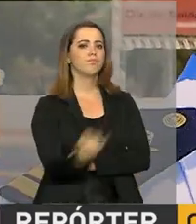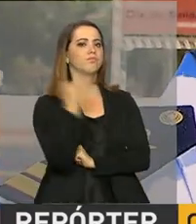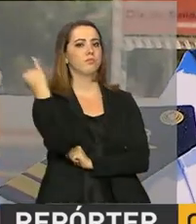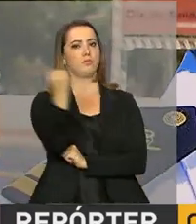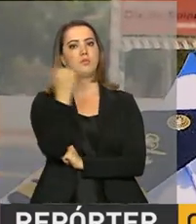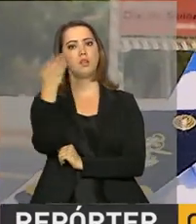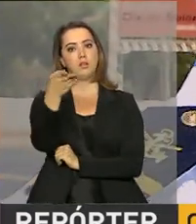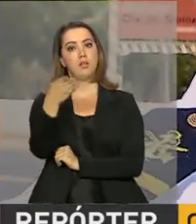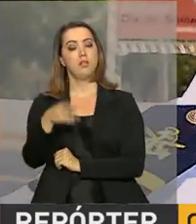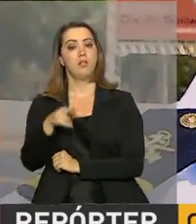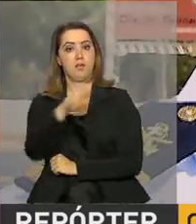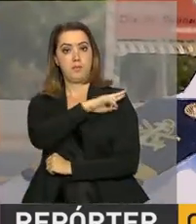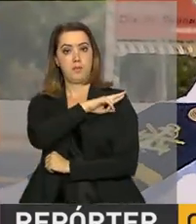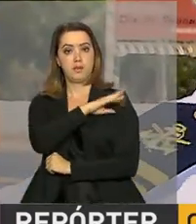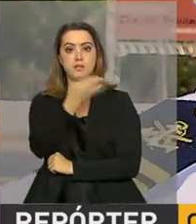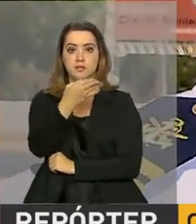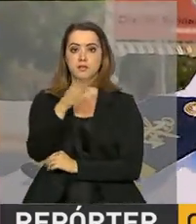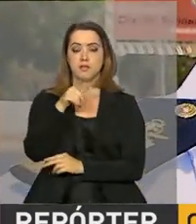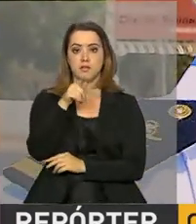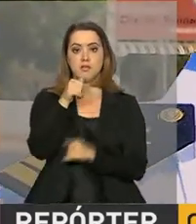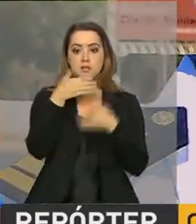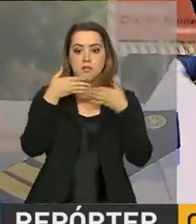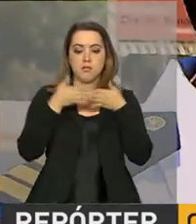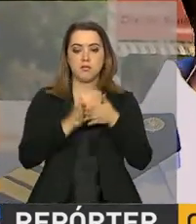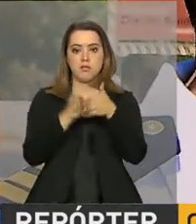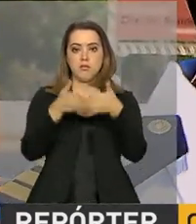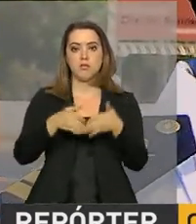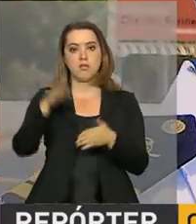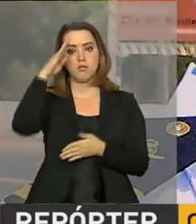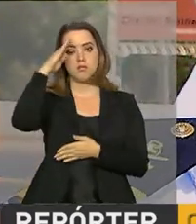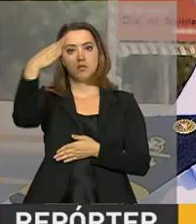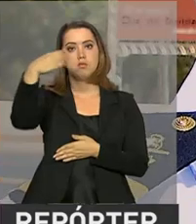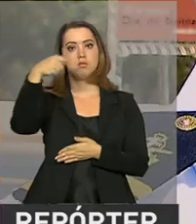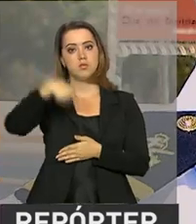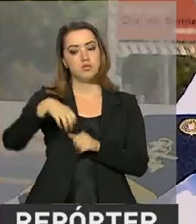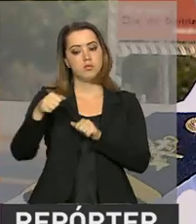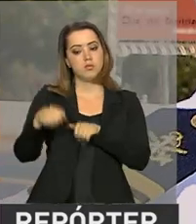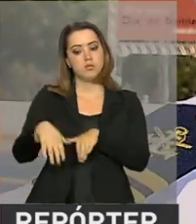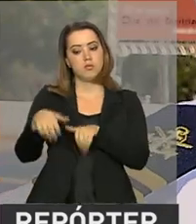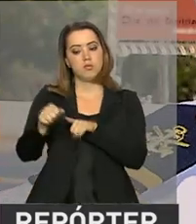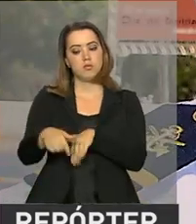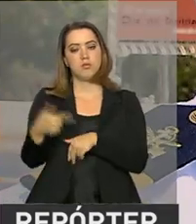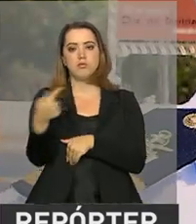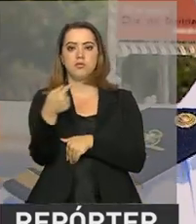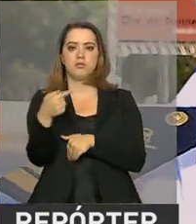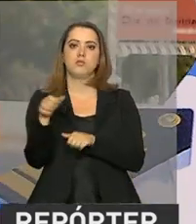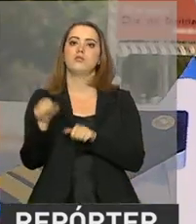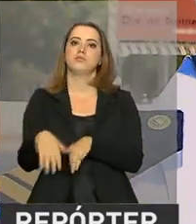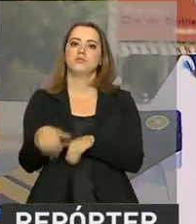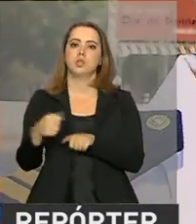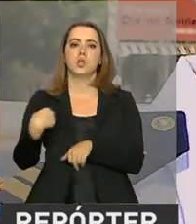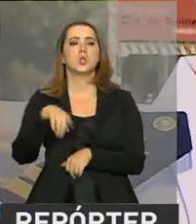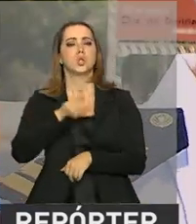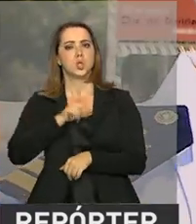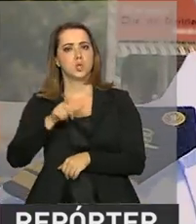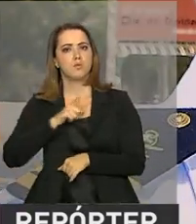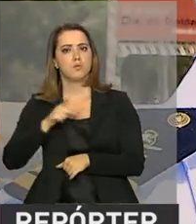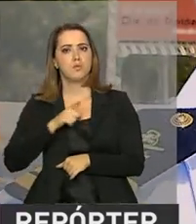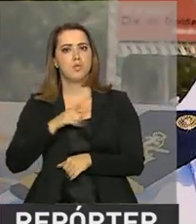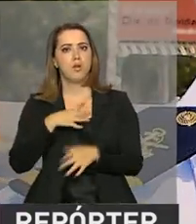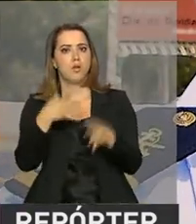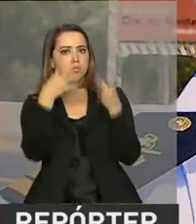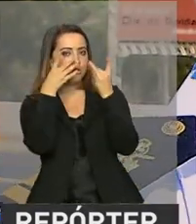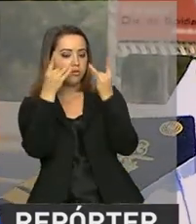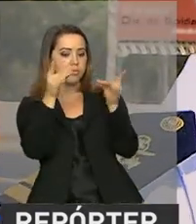a Marinha do Brasil o Brasil né no desfile cívico militar 7 de Setembro né nós contamos com a presença do público